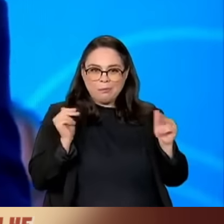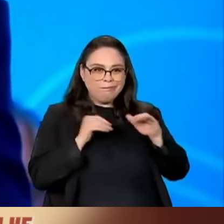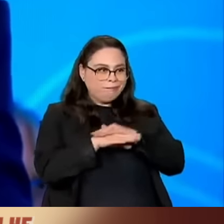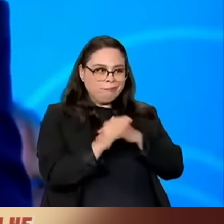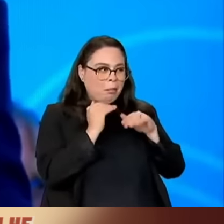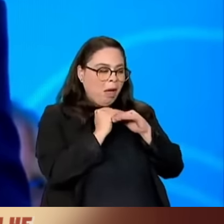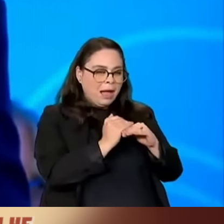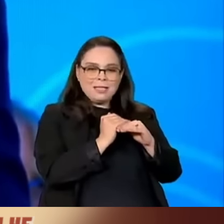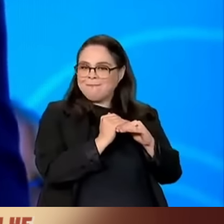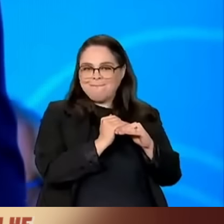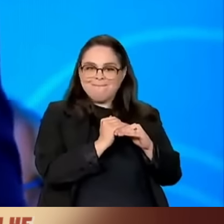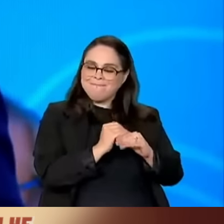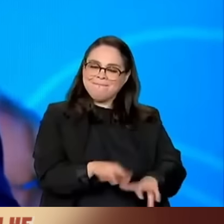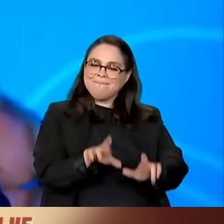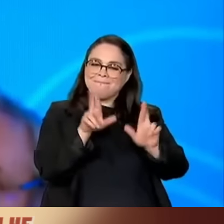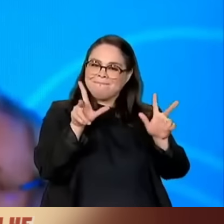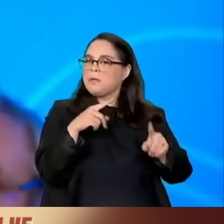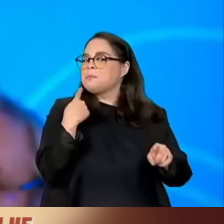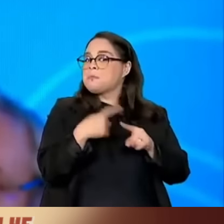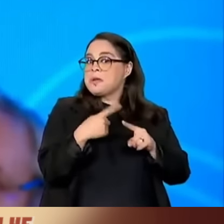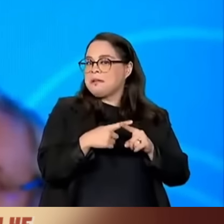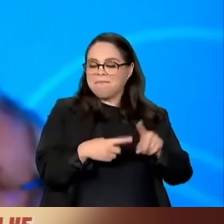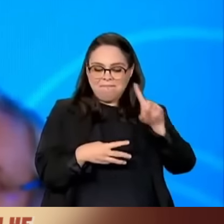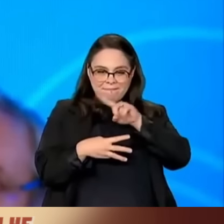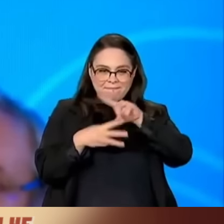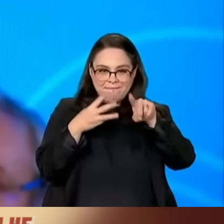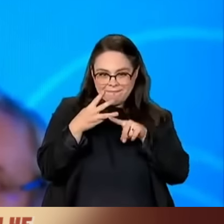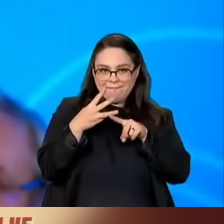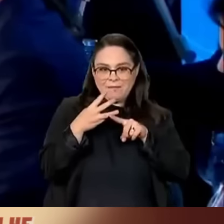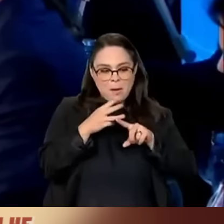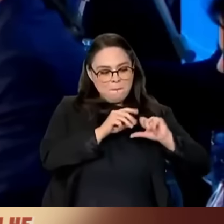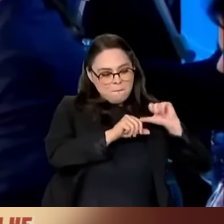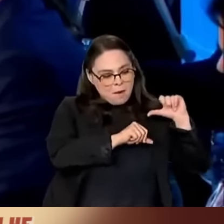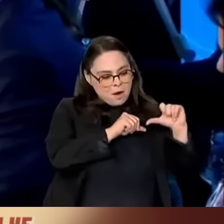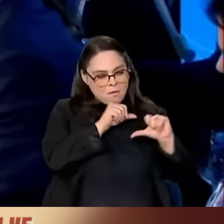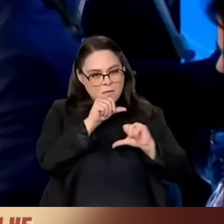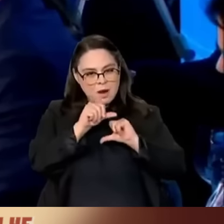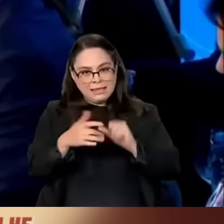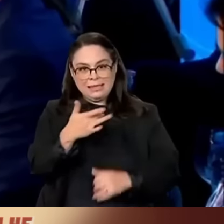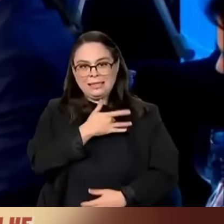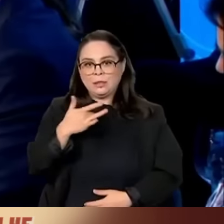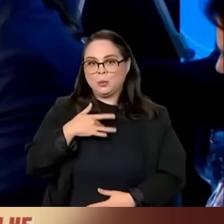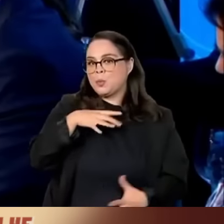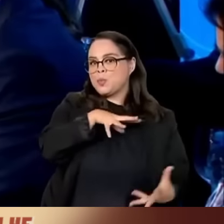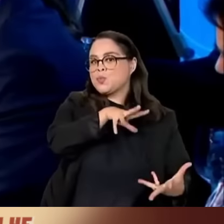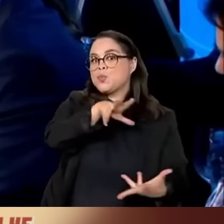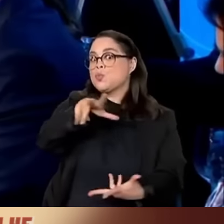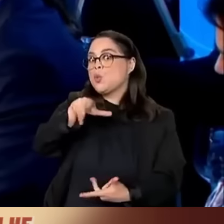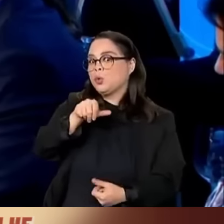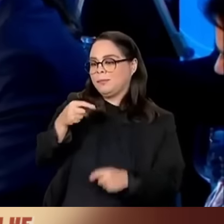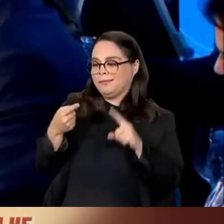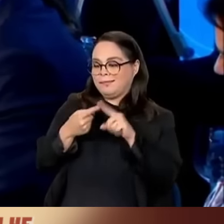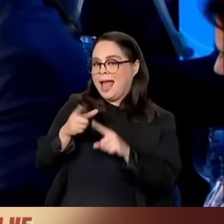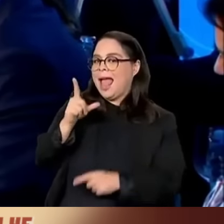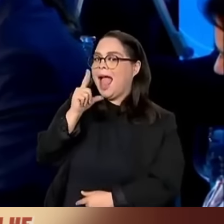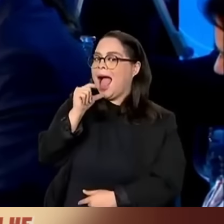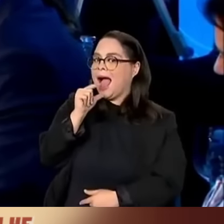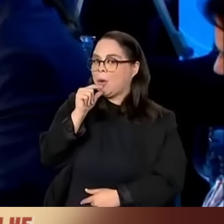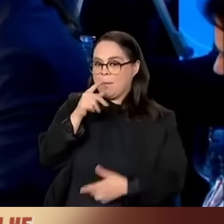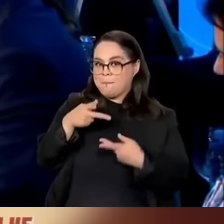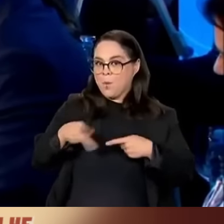é diferente. Três coisas mudaram a saúde no mundo: água